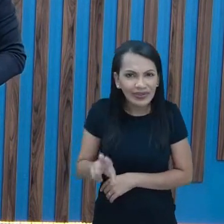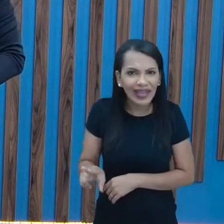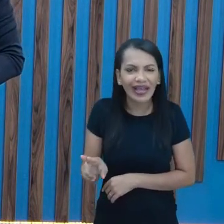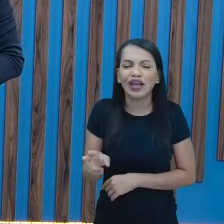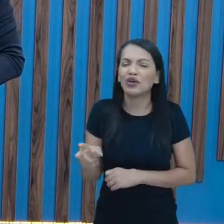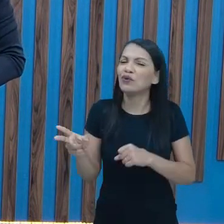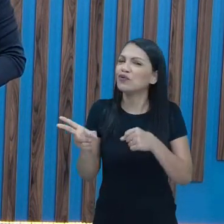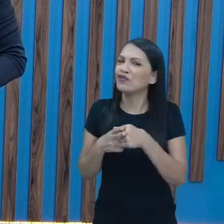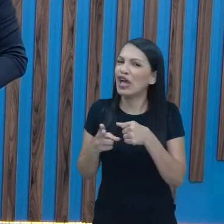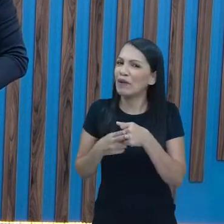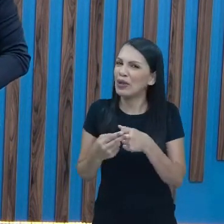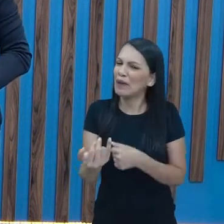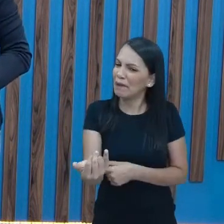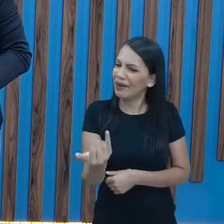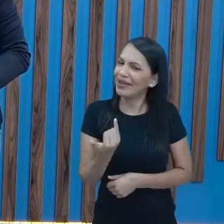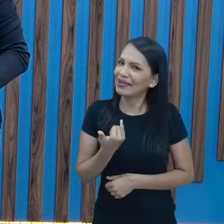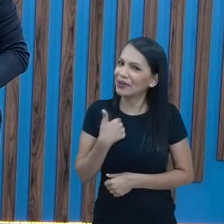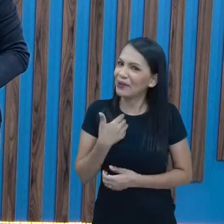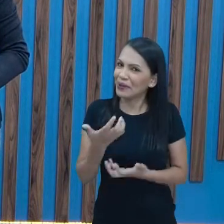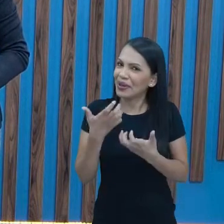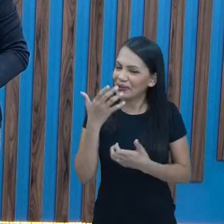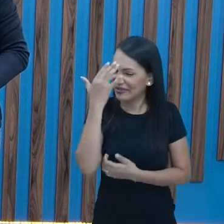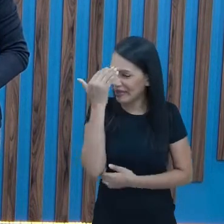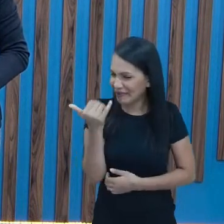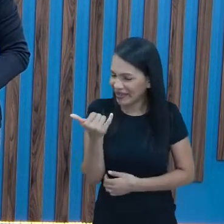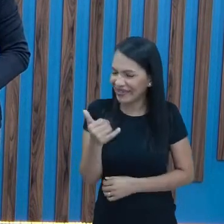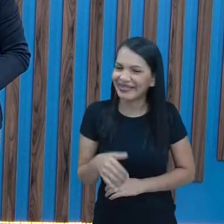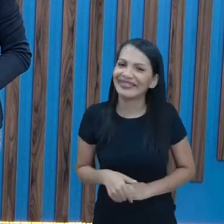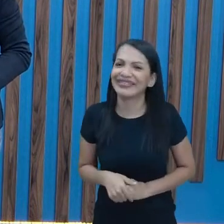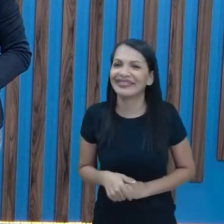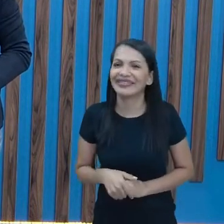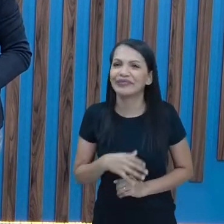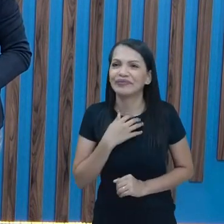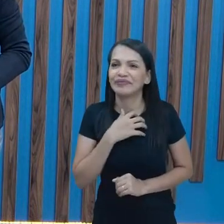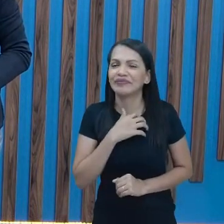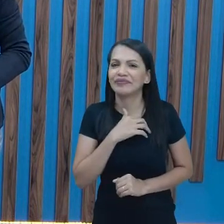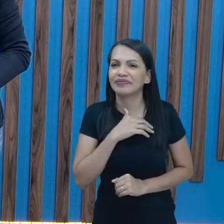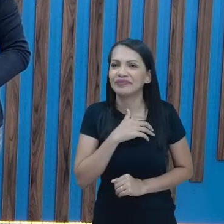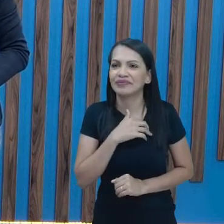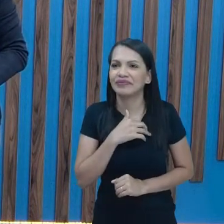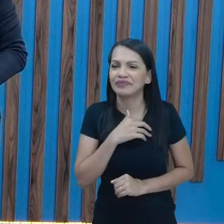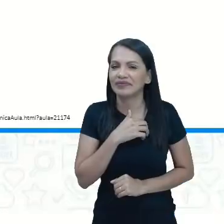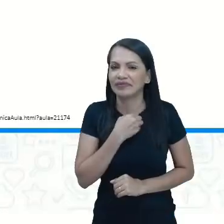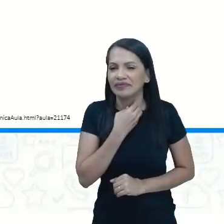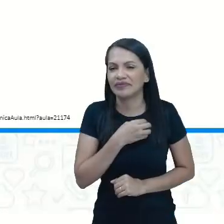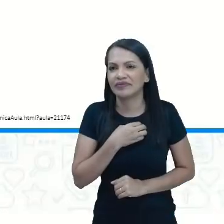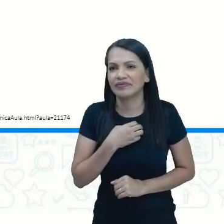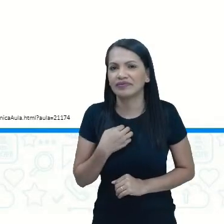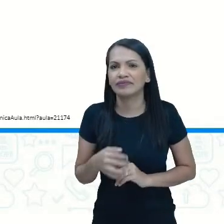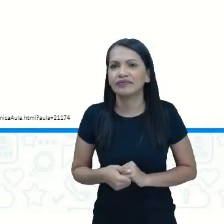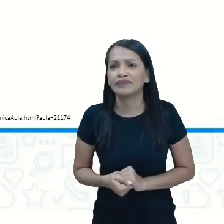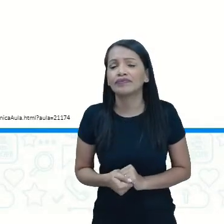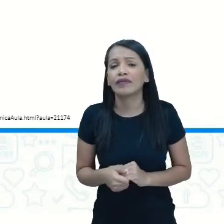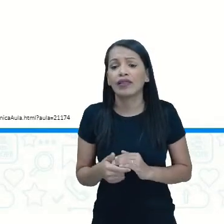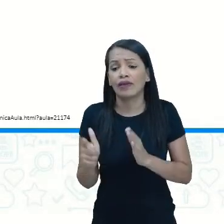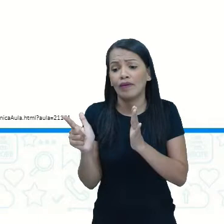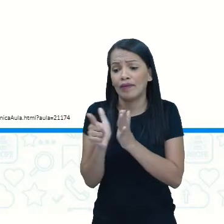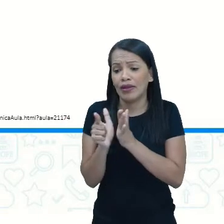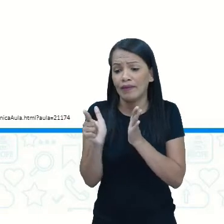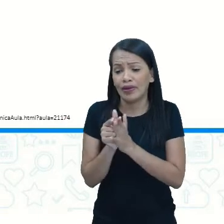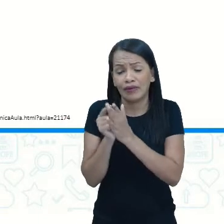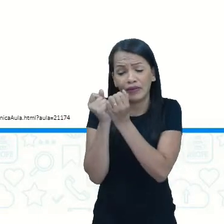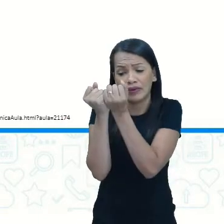verbos no imperativo? Me conta, quero saber, Bela. Um outro aí, folhetos explicativos.